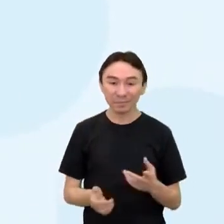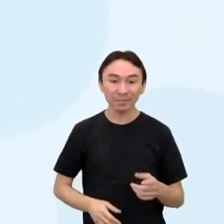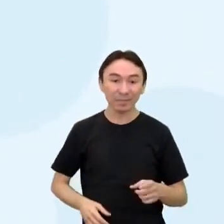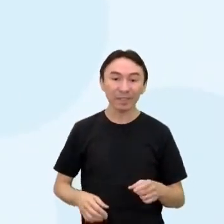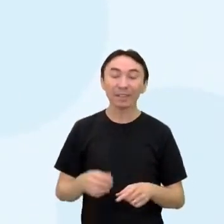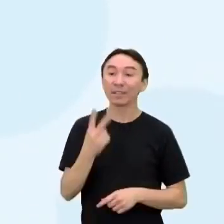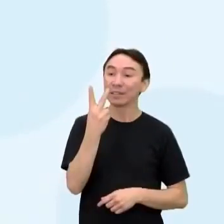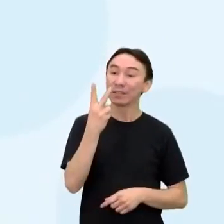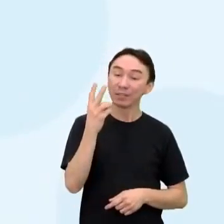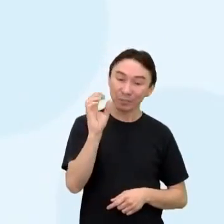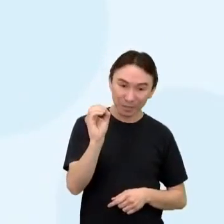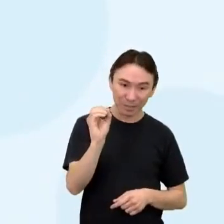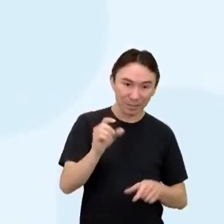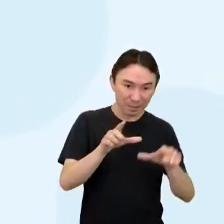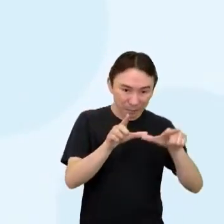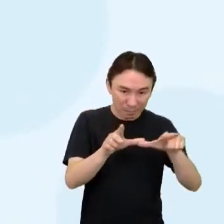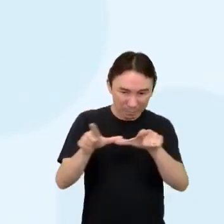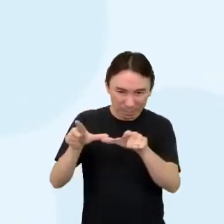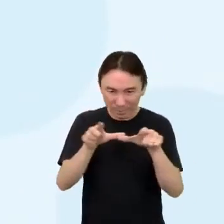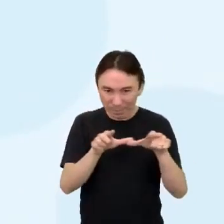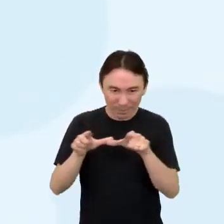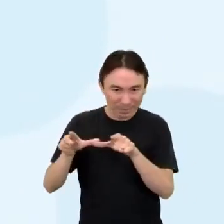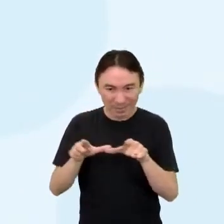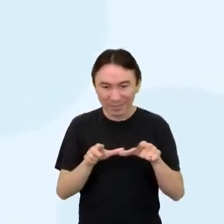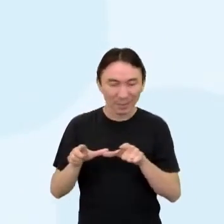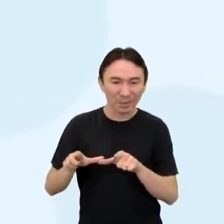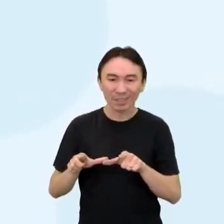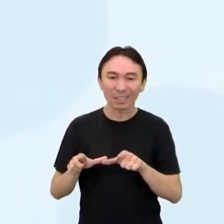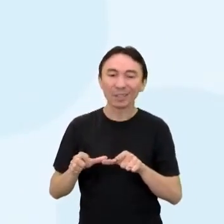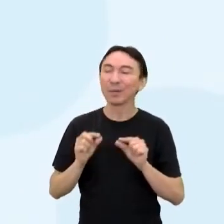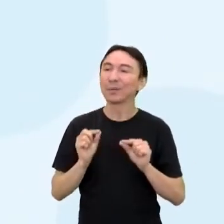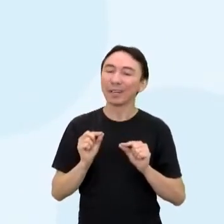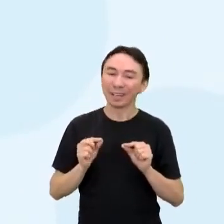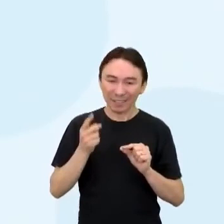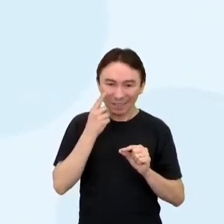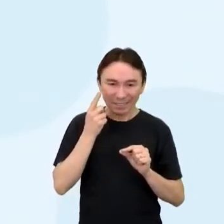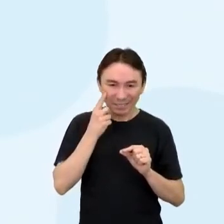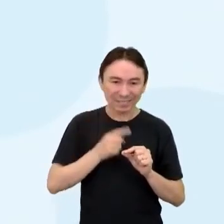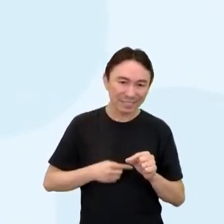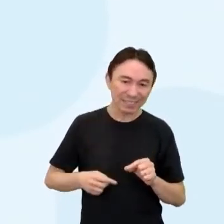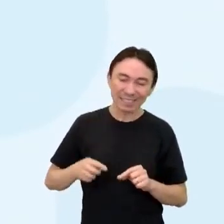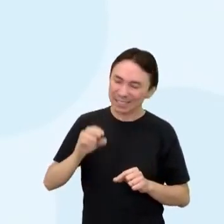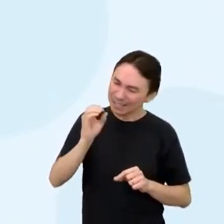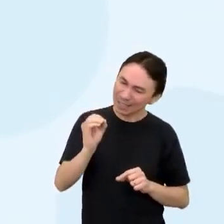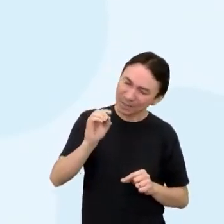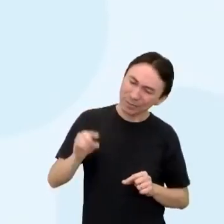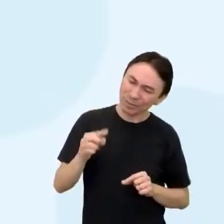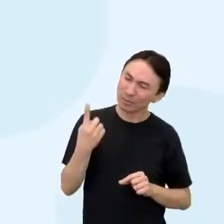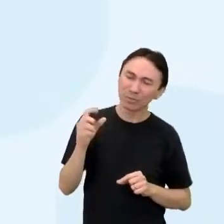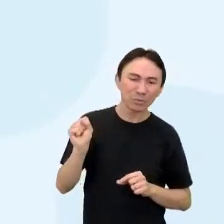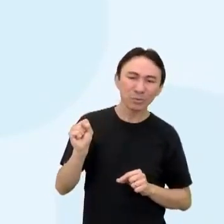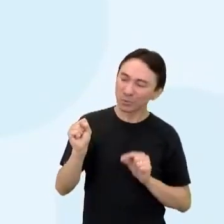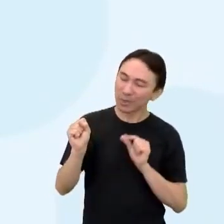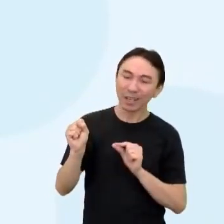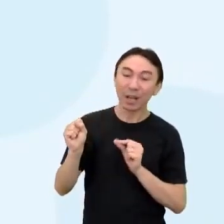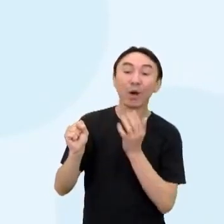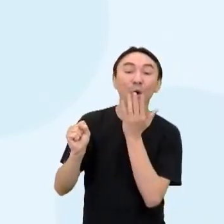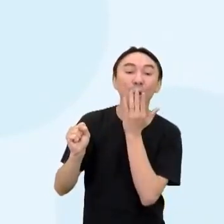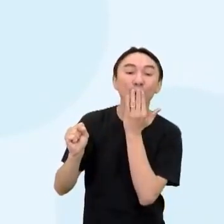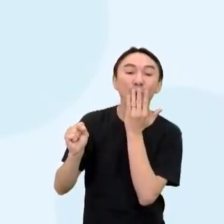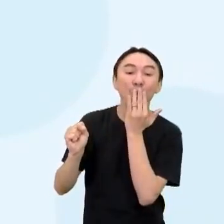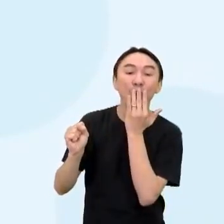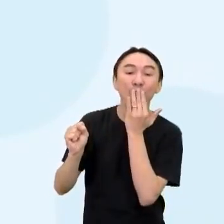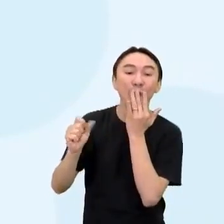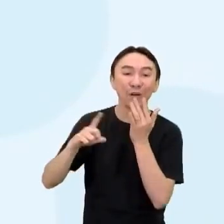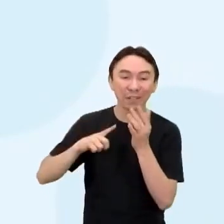veio esse 0,18? É a área colorida de cada piso cerâmico, de cada peça. Portanto, se a gente